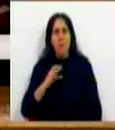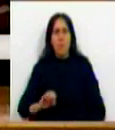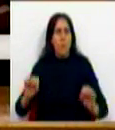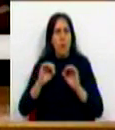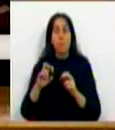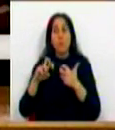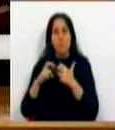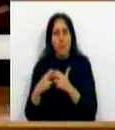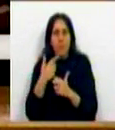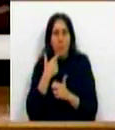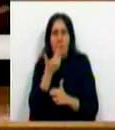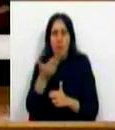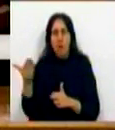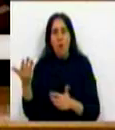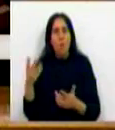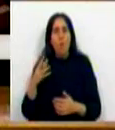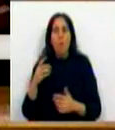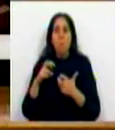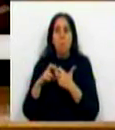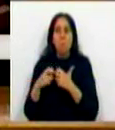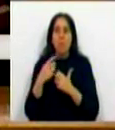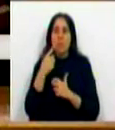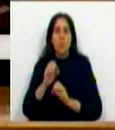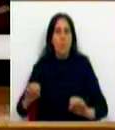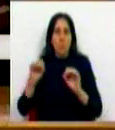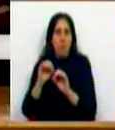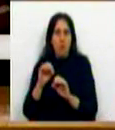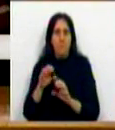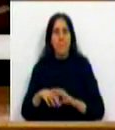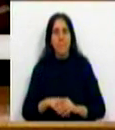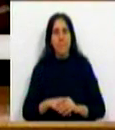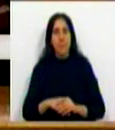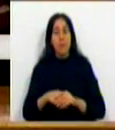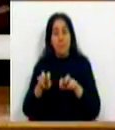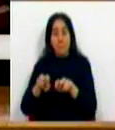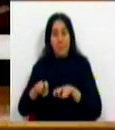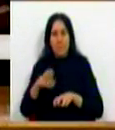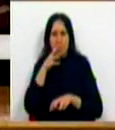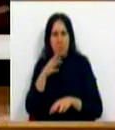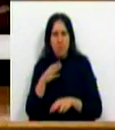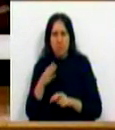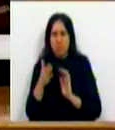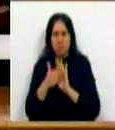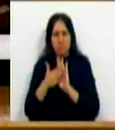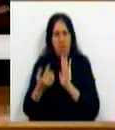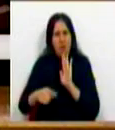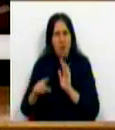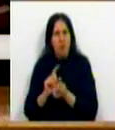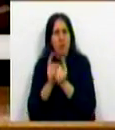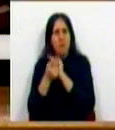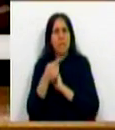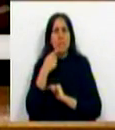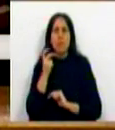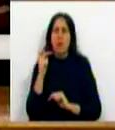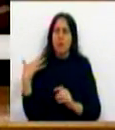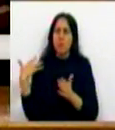real dimensão do problema ou sequer em reconhecê-lo como tal. Bancadas que continuam a negar, contra toda a evidência, que os últimos anos não